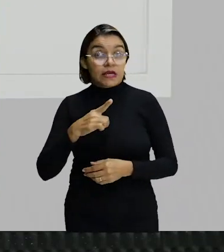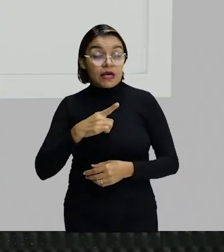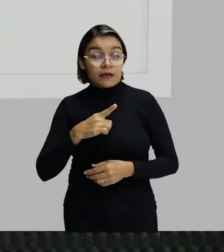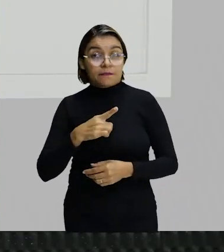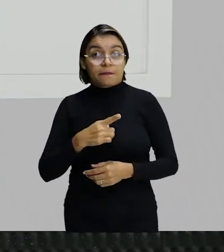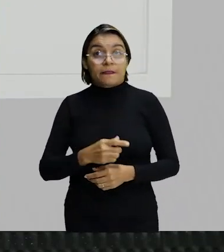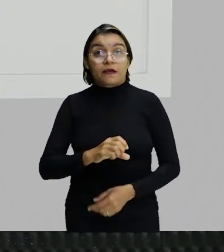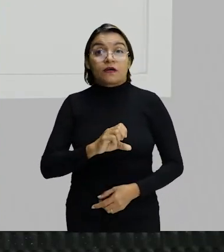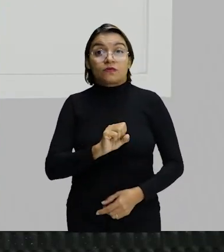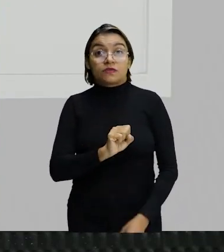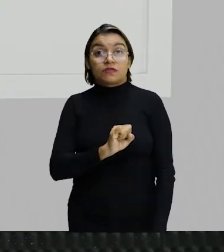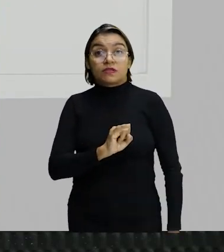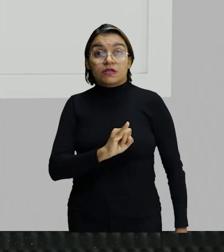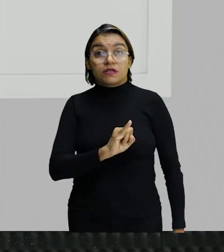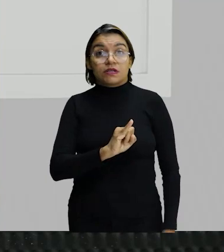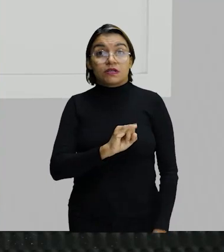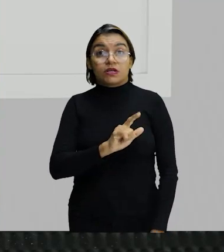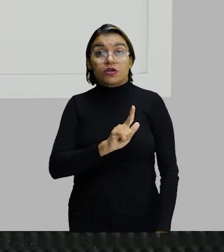dedutivo,